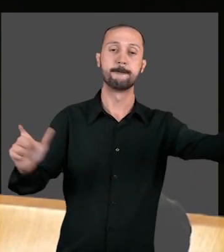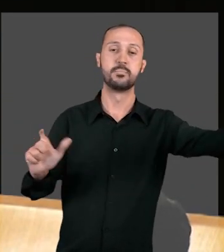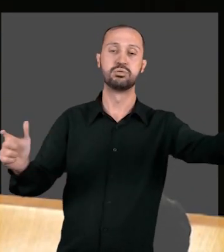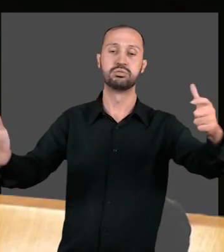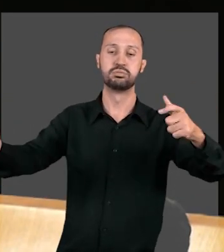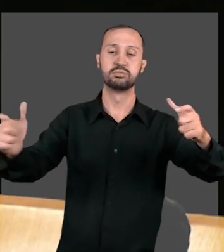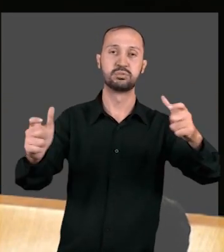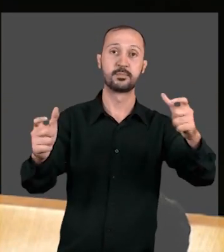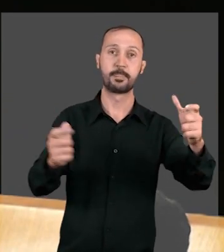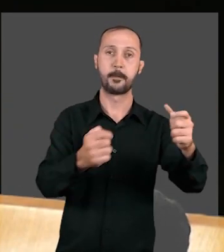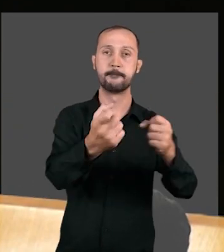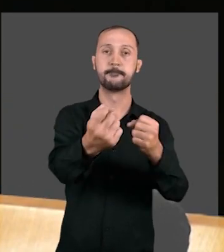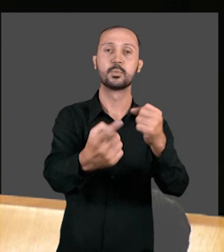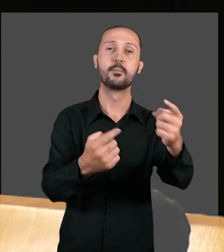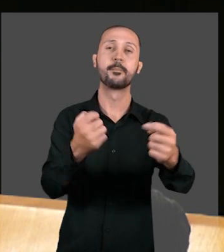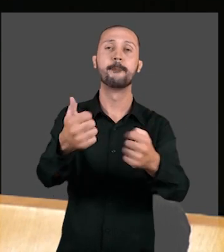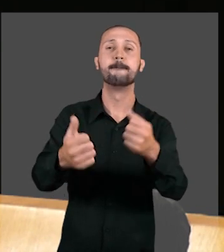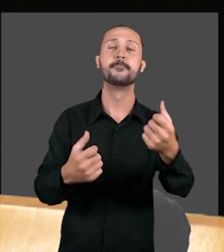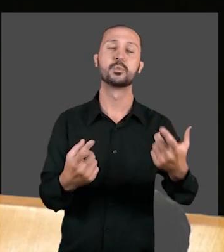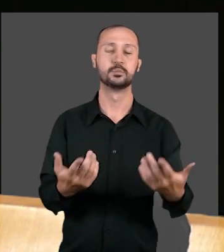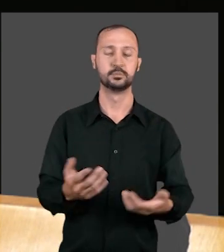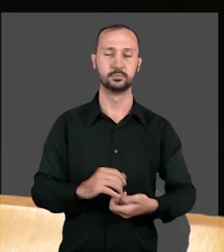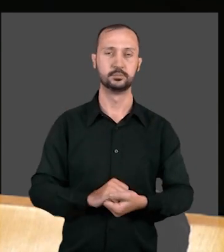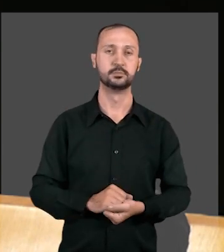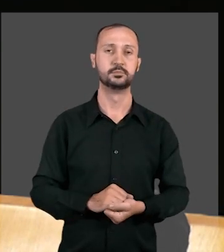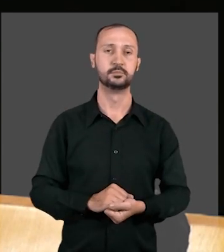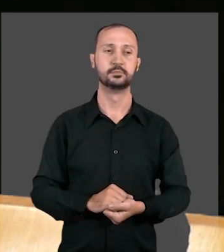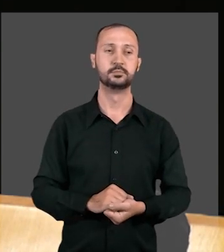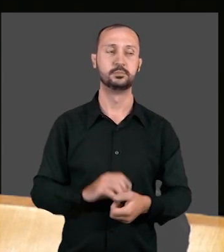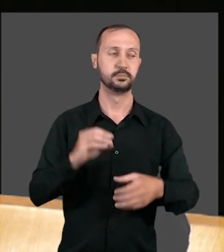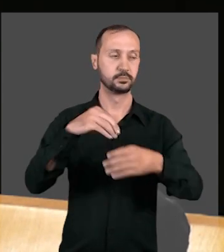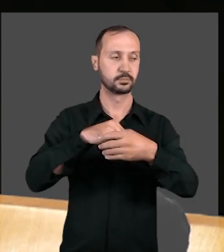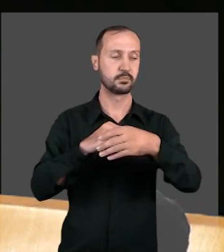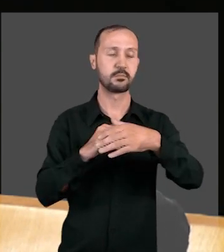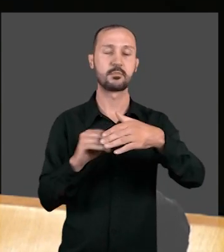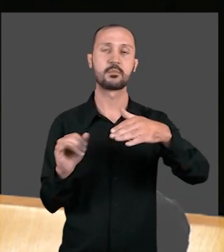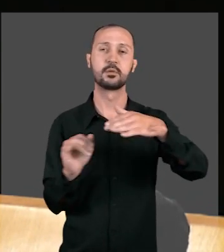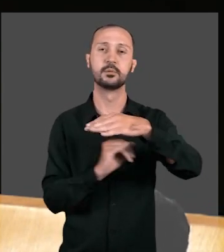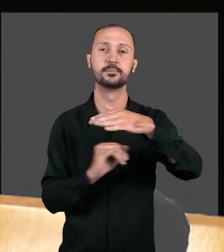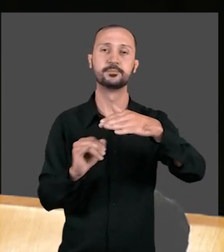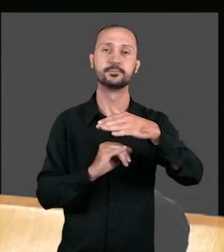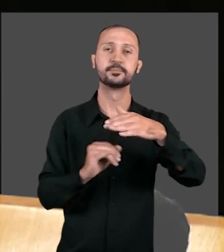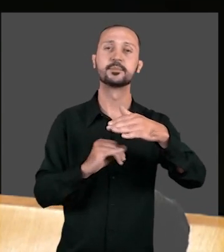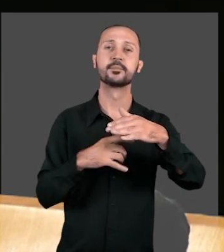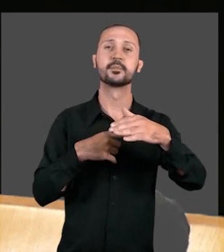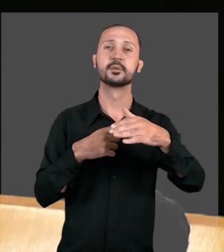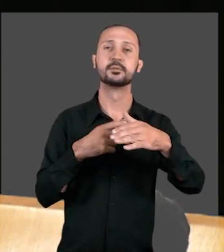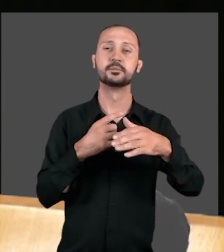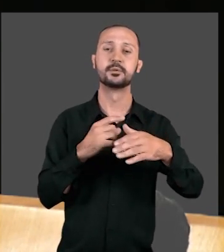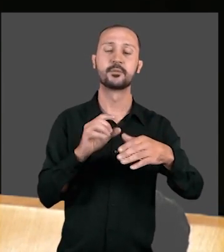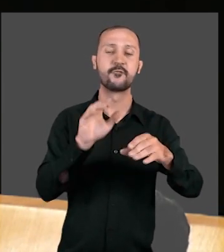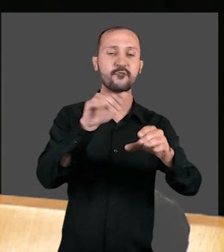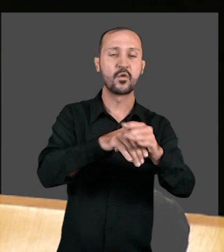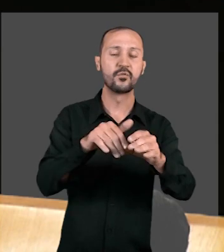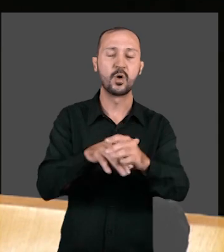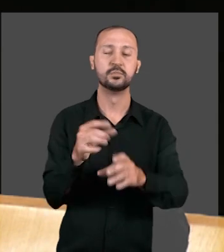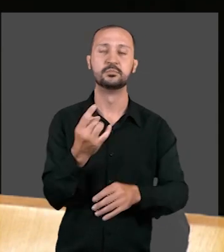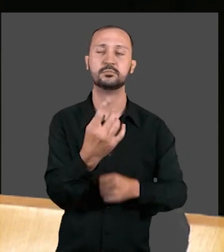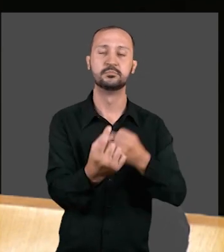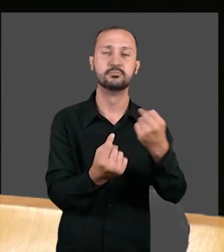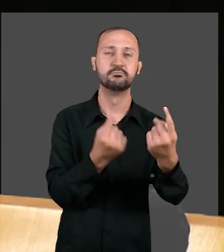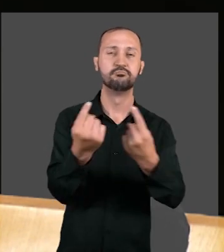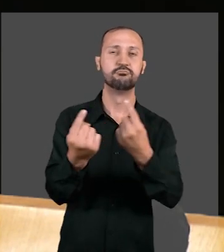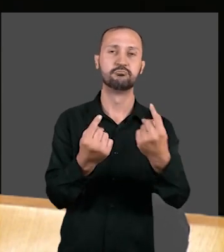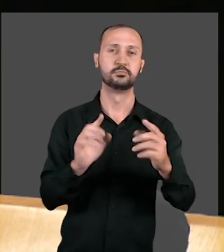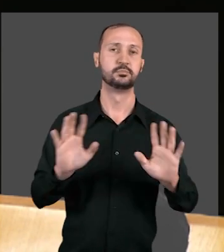negociação possa verdadeiramente ser institucional e não uma caça a votos individuais. O